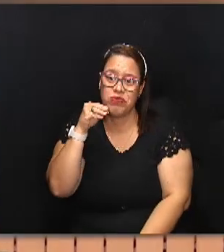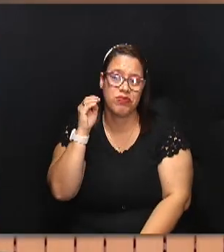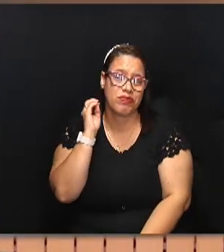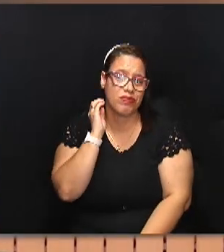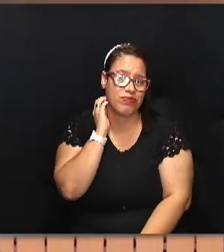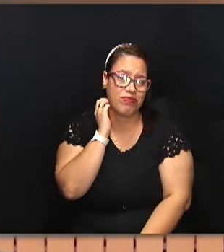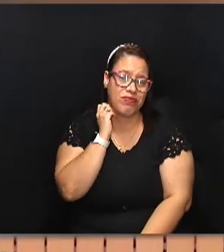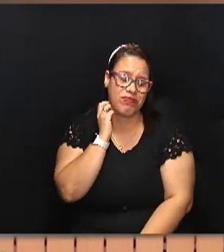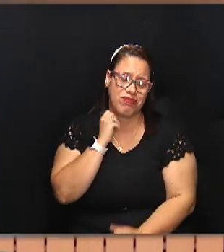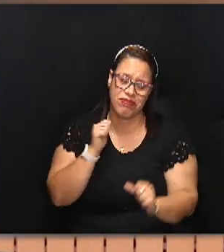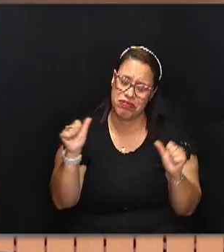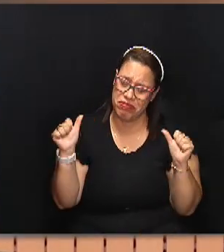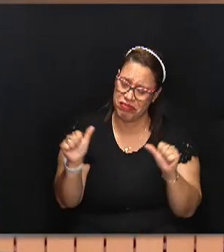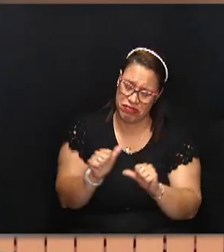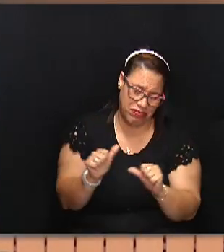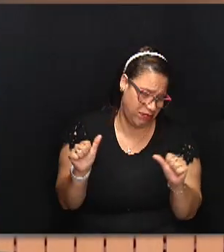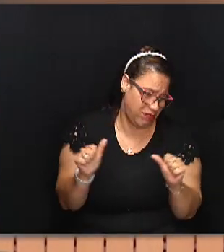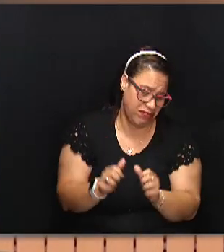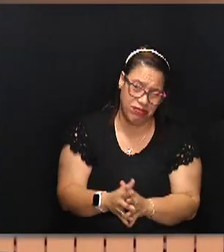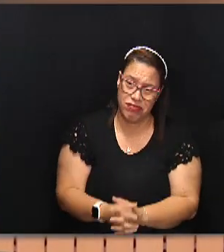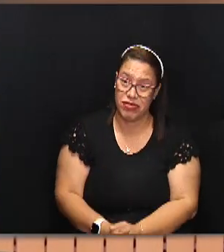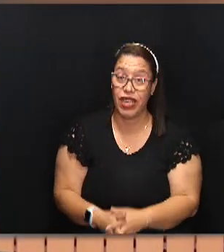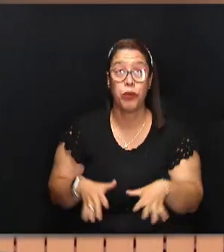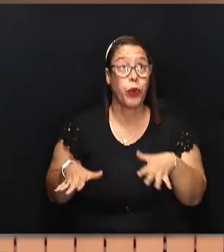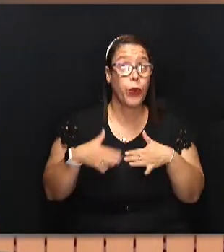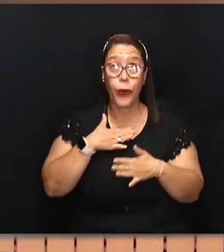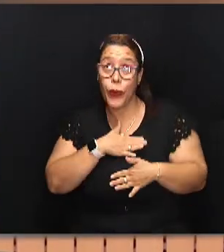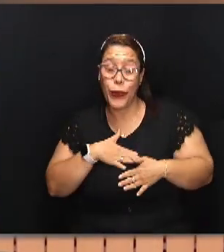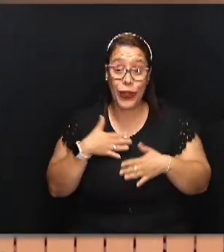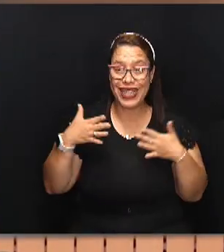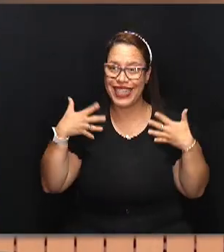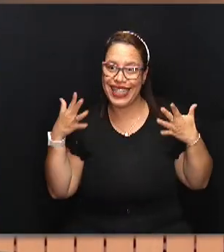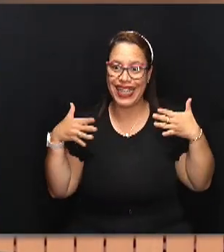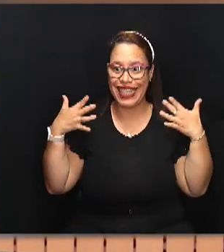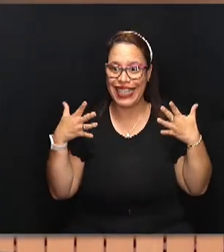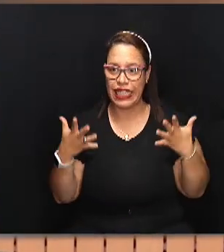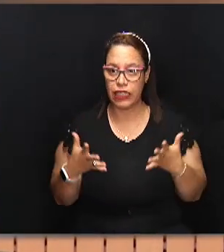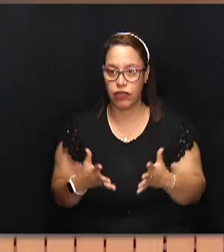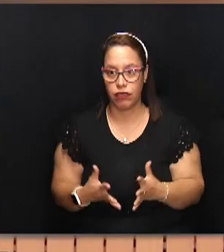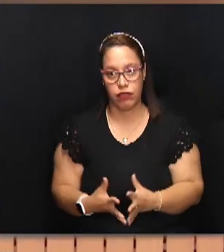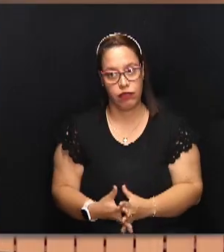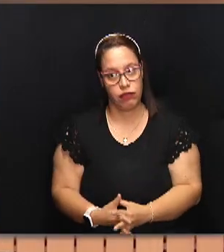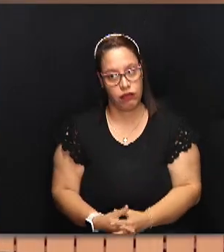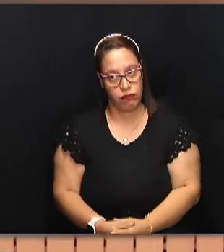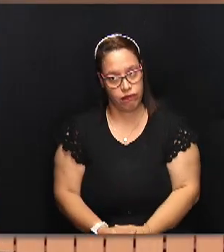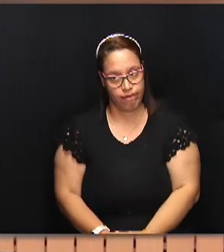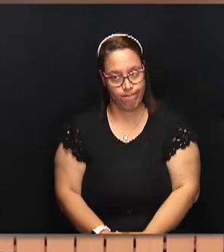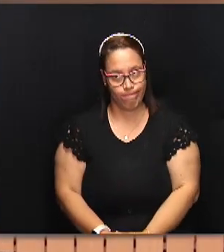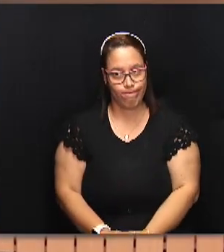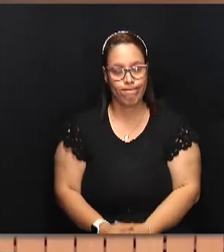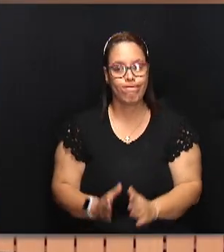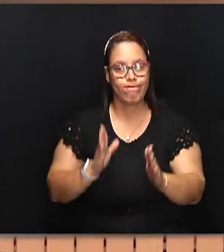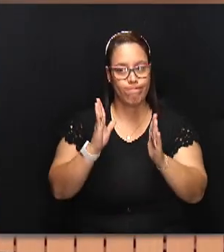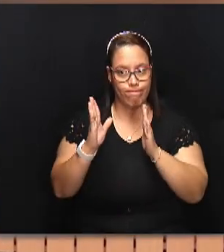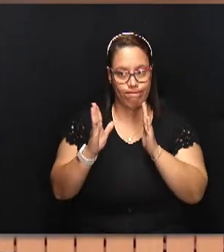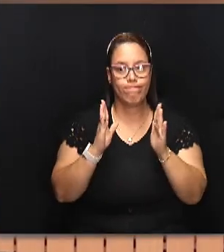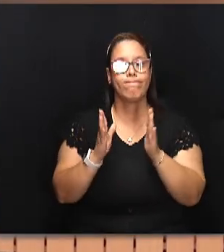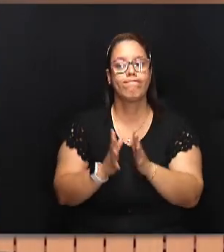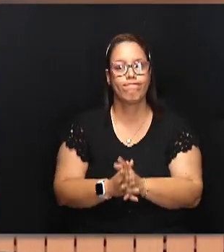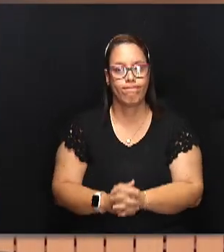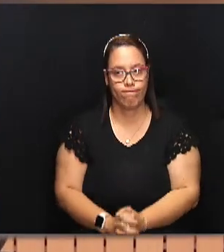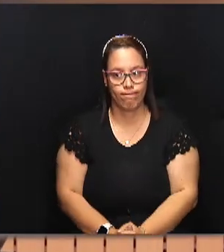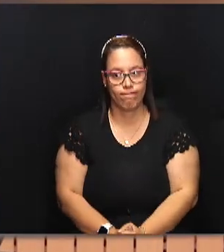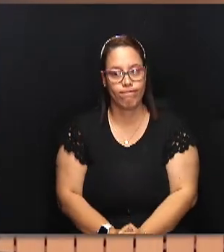muito pior do que esse momento de alegria momentâneo, né, durante esse período.